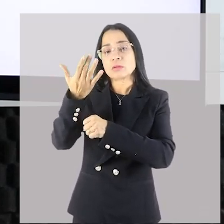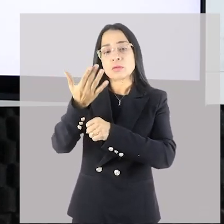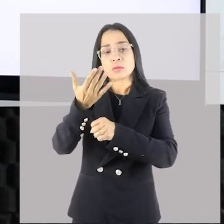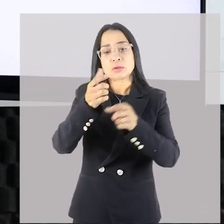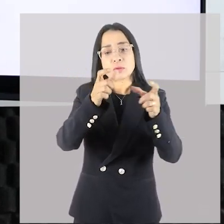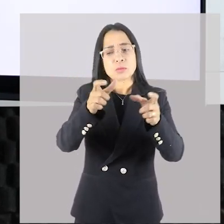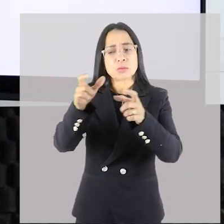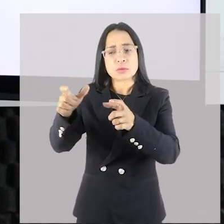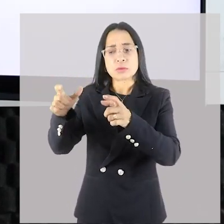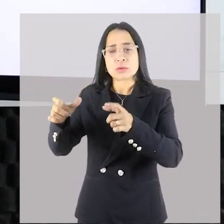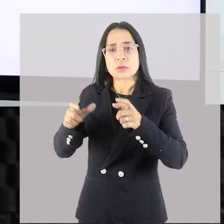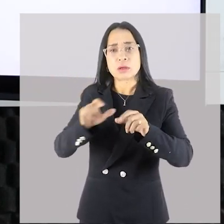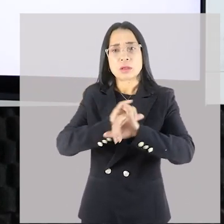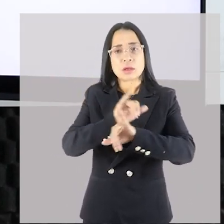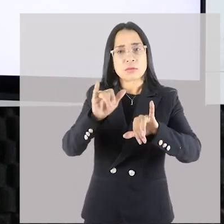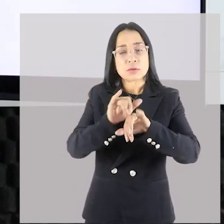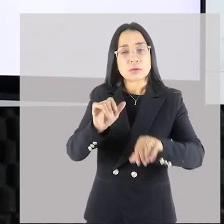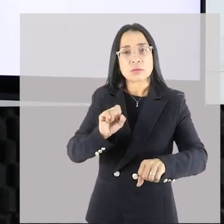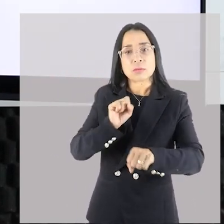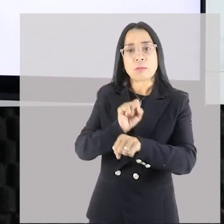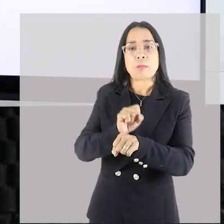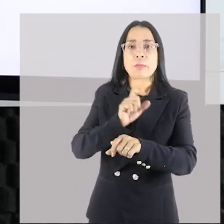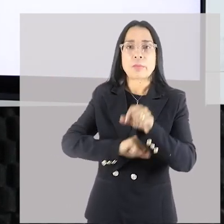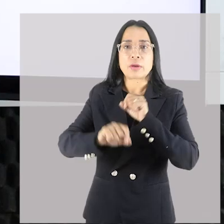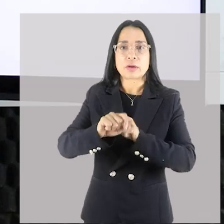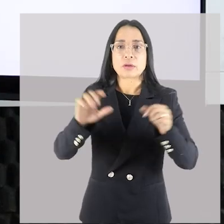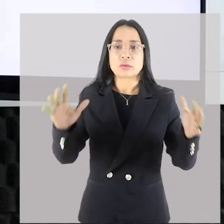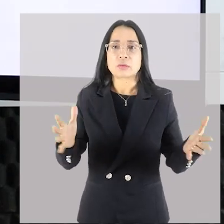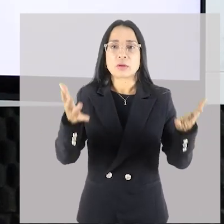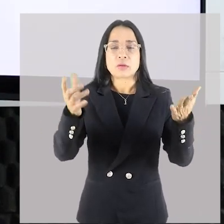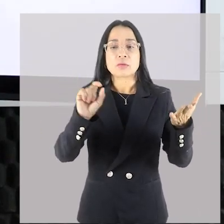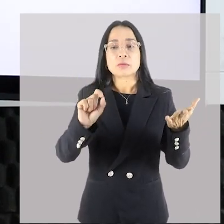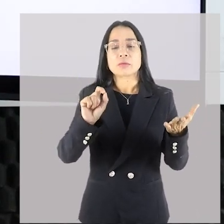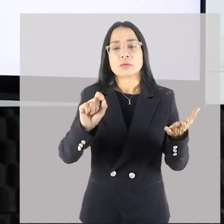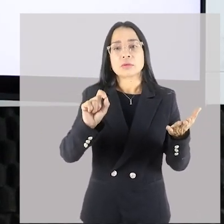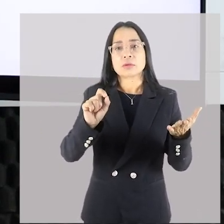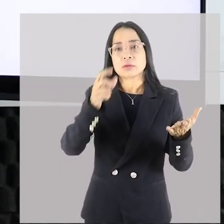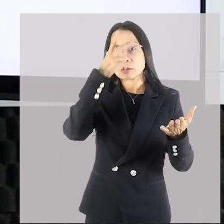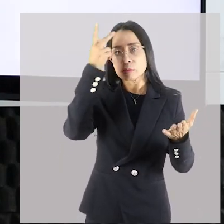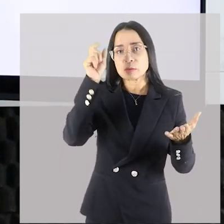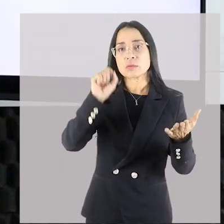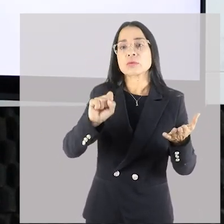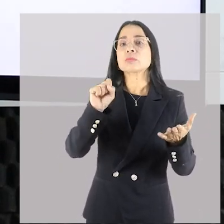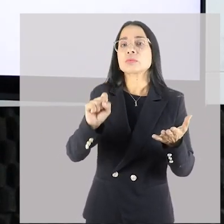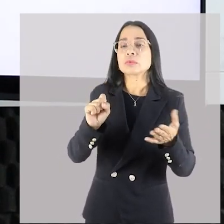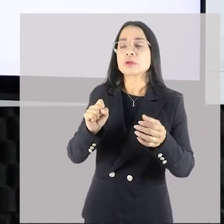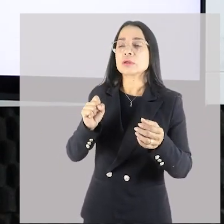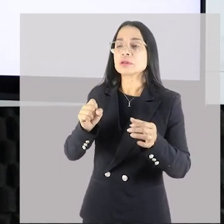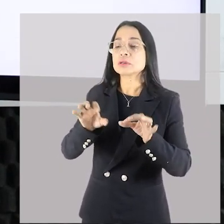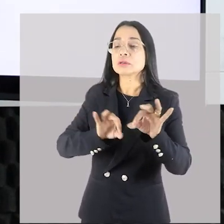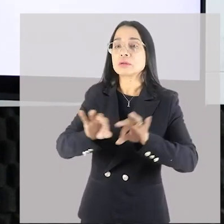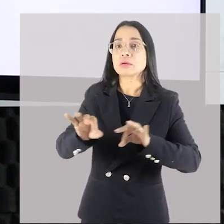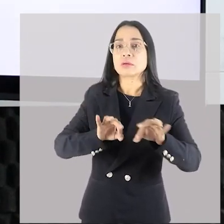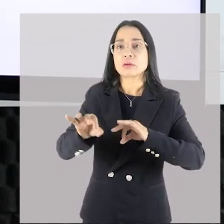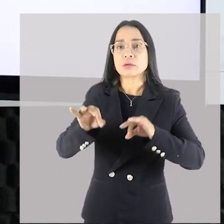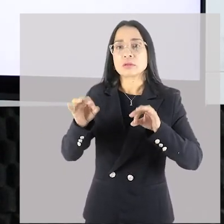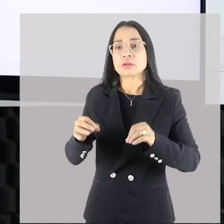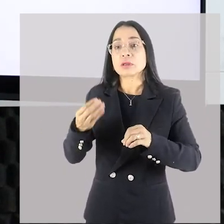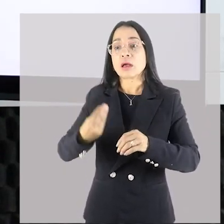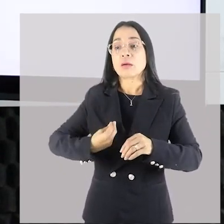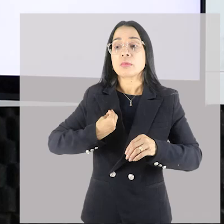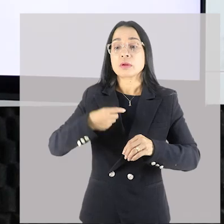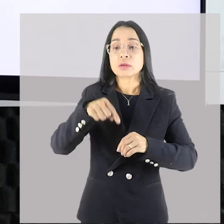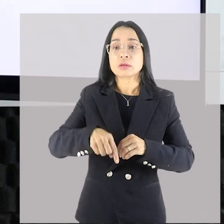avisando sobre a trégua, avisando sobre o evento, para que as pessoas pudessem se programar para